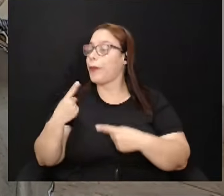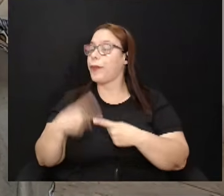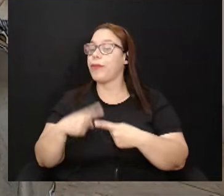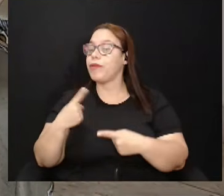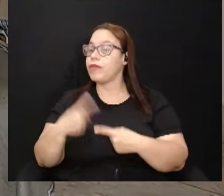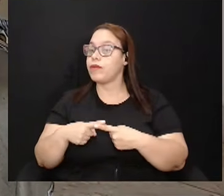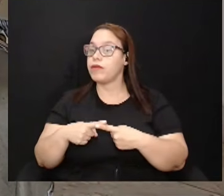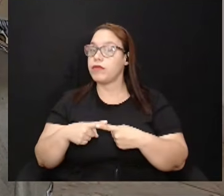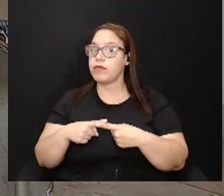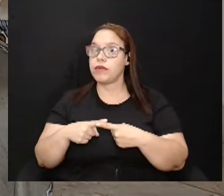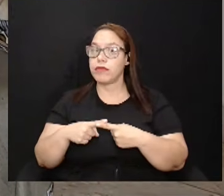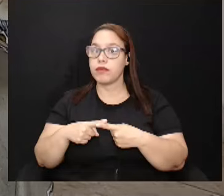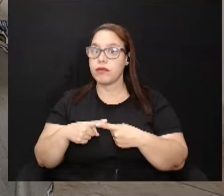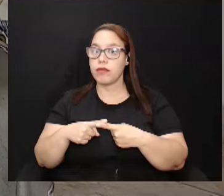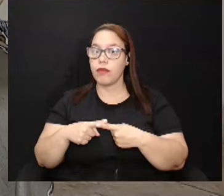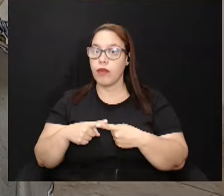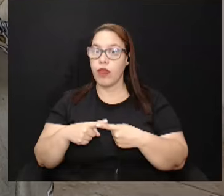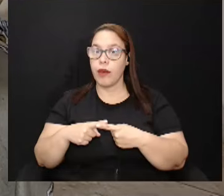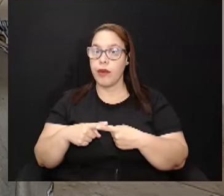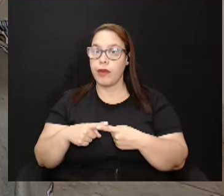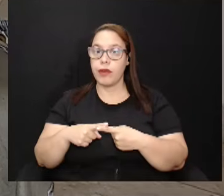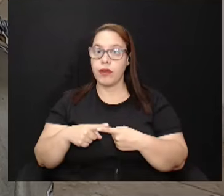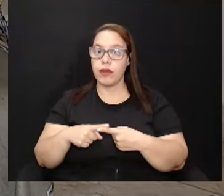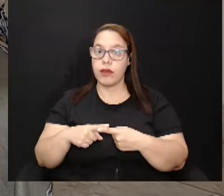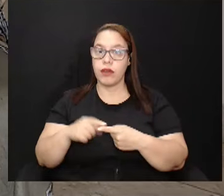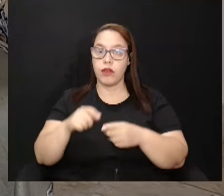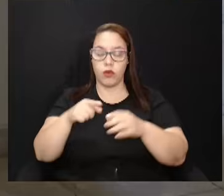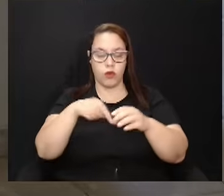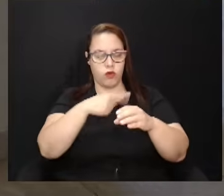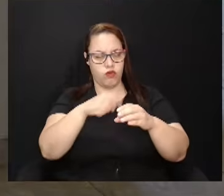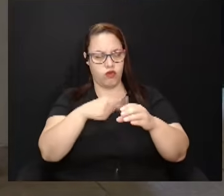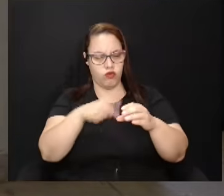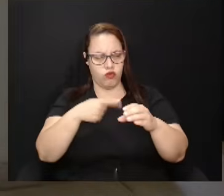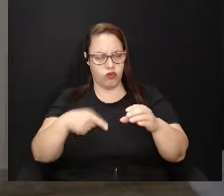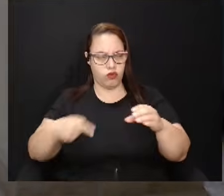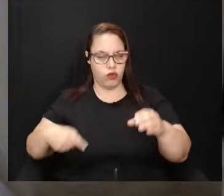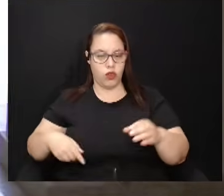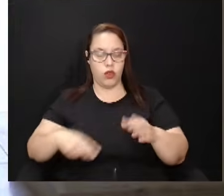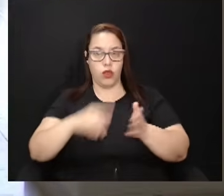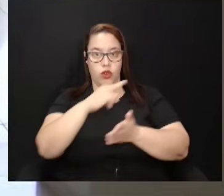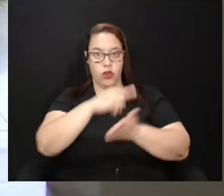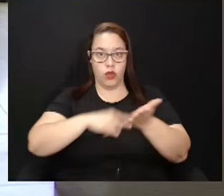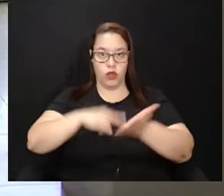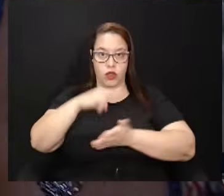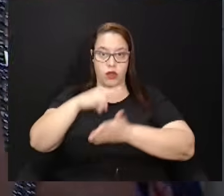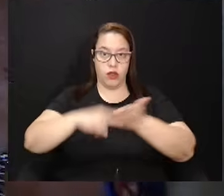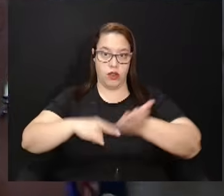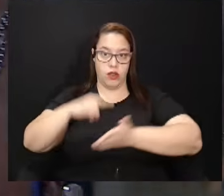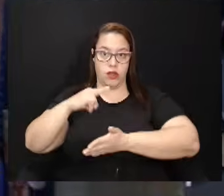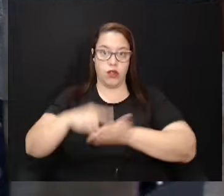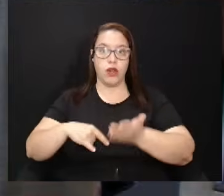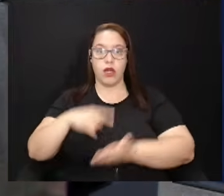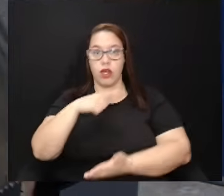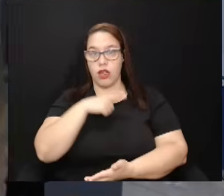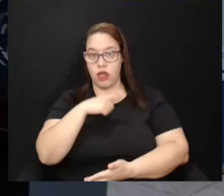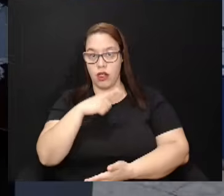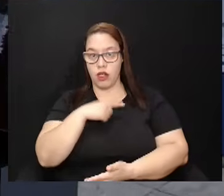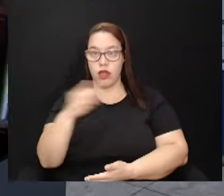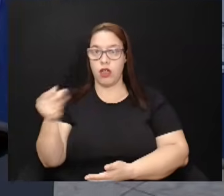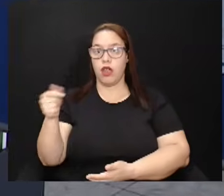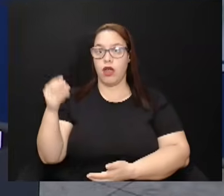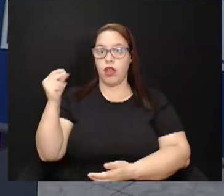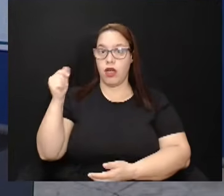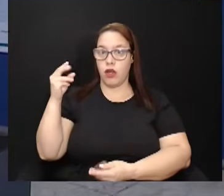recortar e encadernar todos os meus documentos. Quer dizer, o maior documento que a gente tinha na época eram